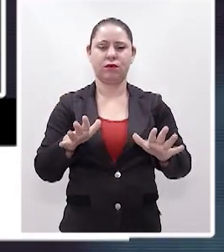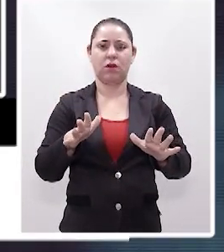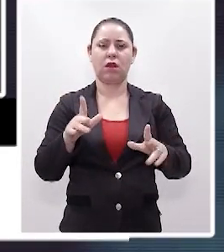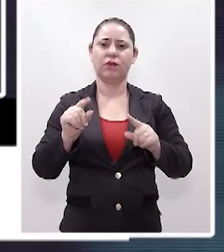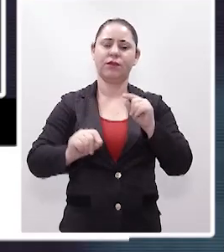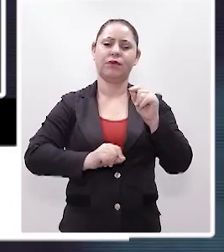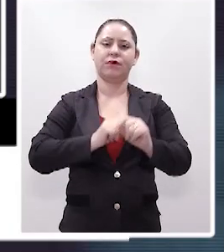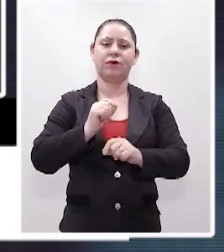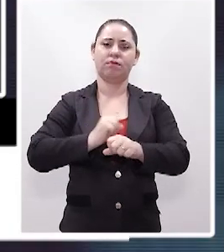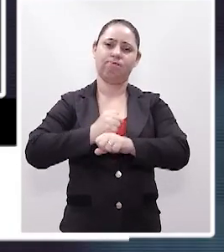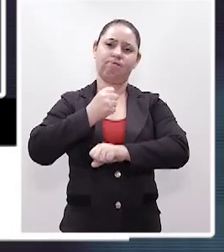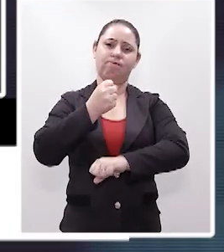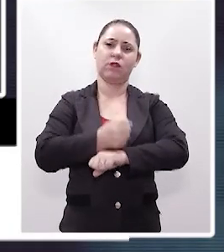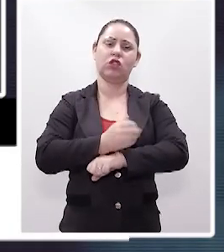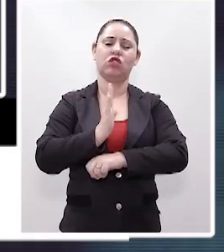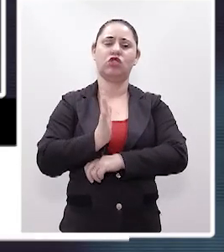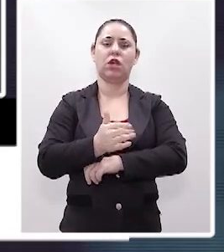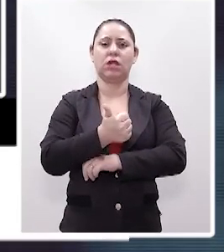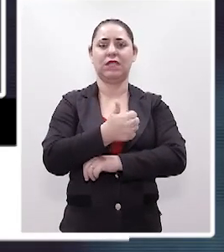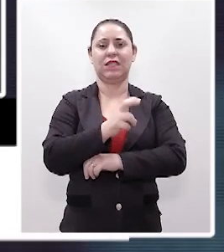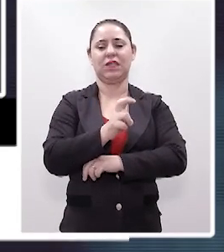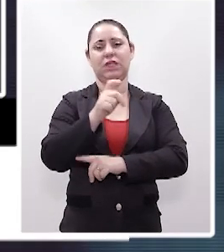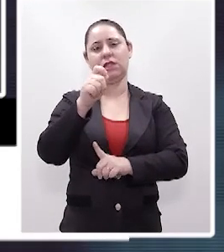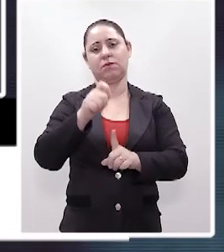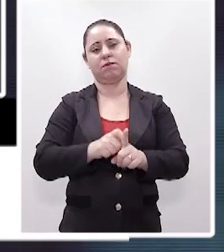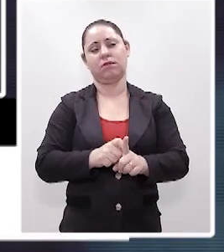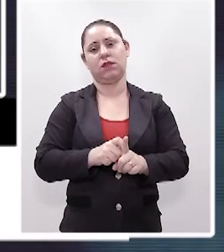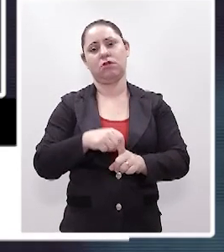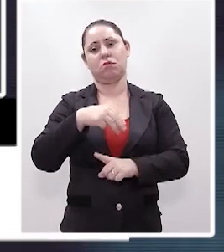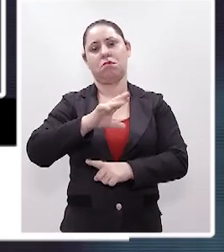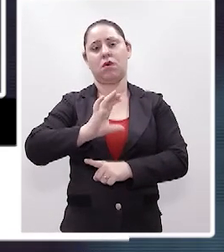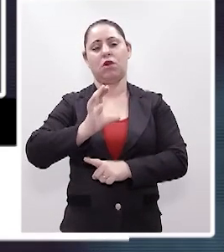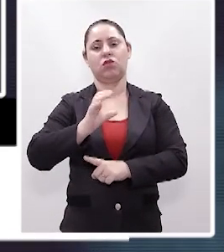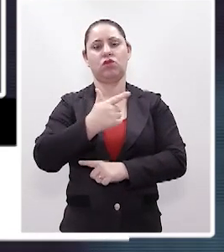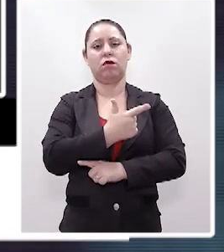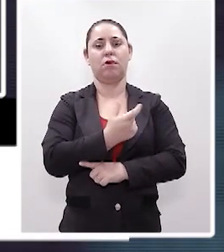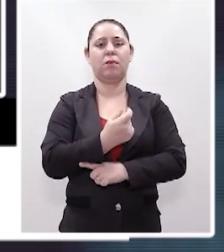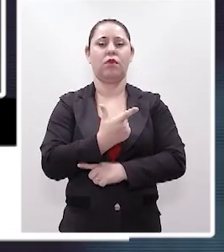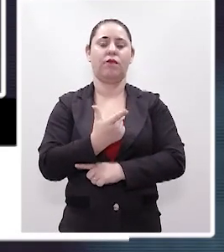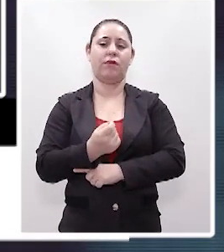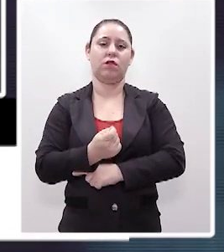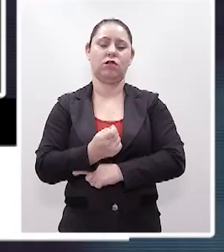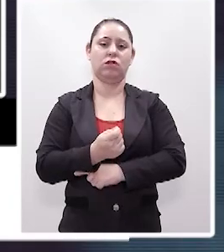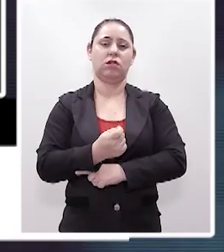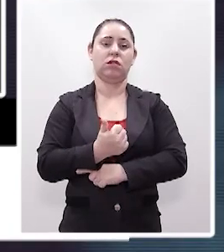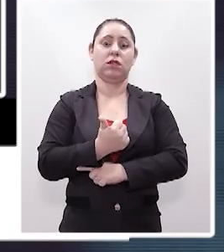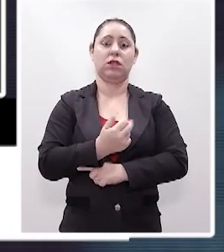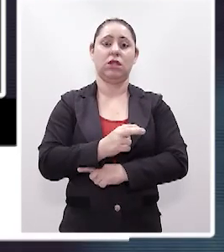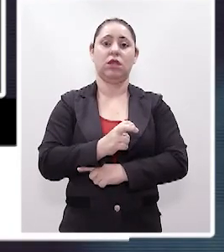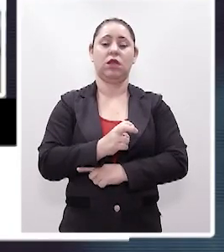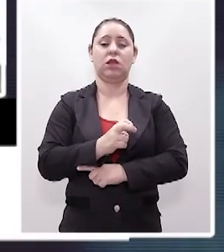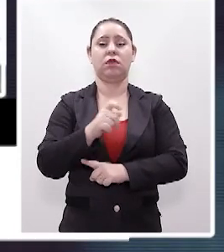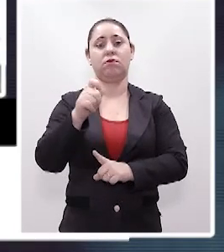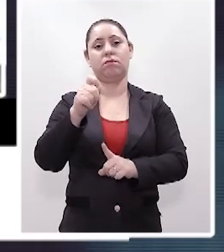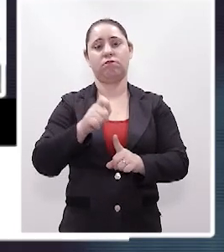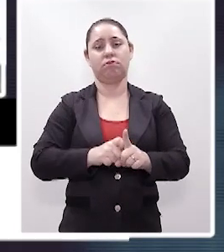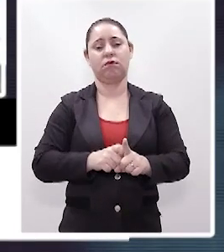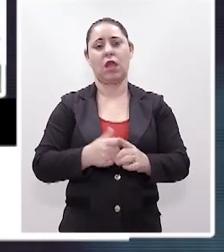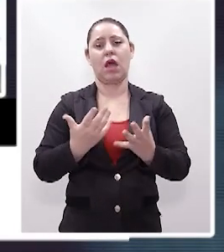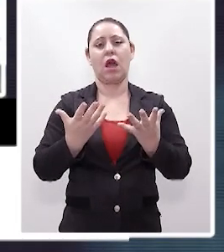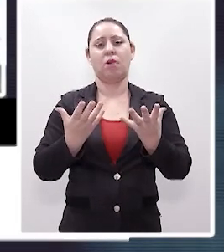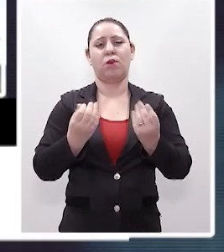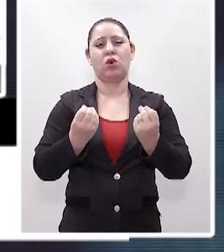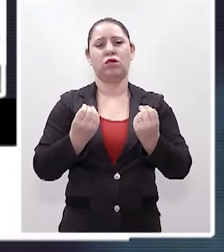gente já enfrenta, acho que já há quase 15 meses, né? Março de 2020, já estamos quase em junho, 15 meses, é